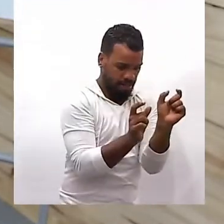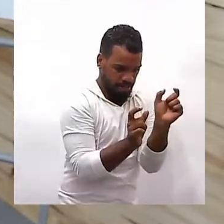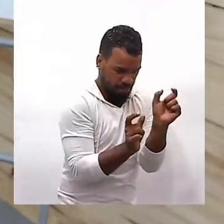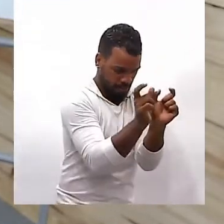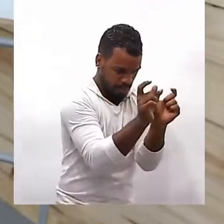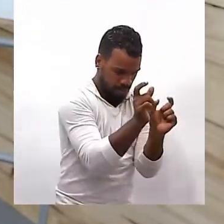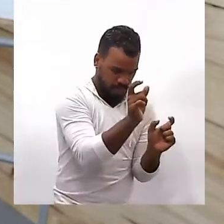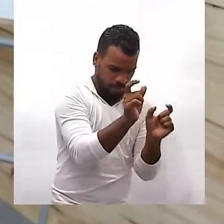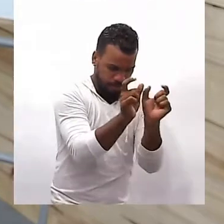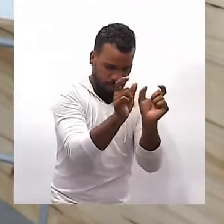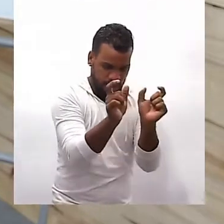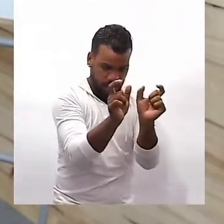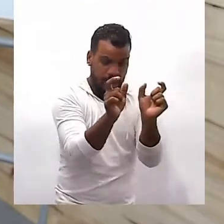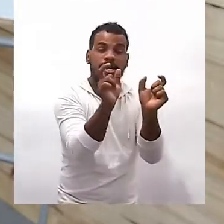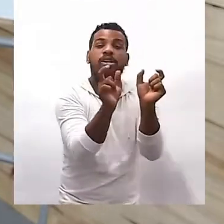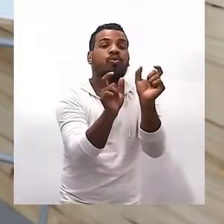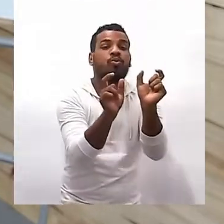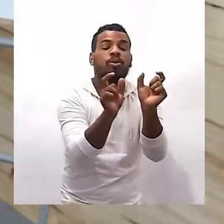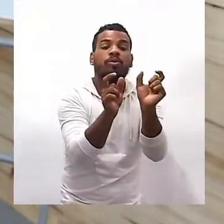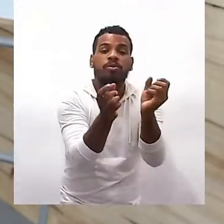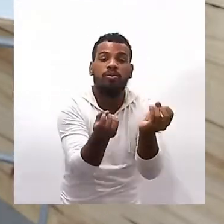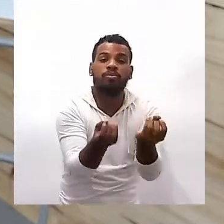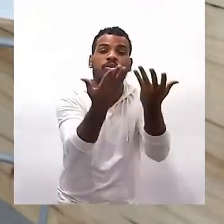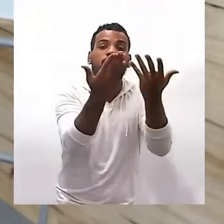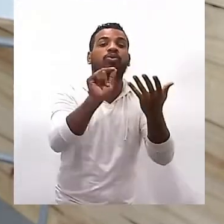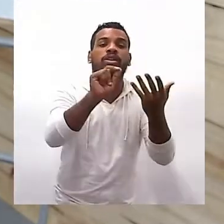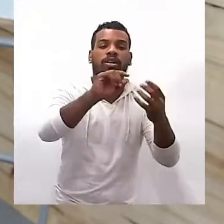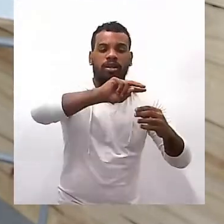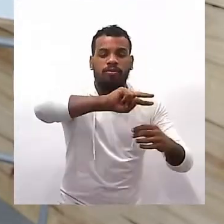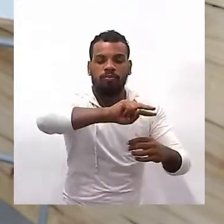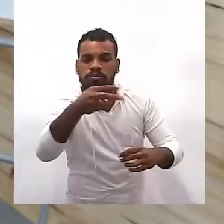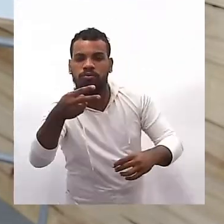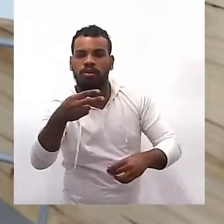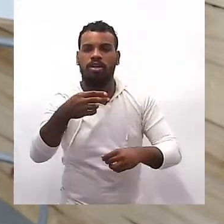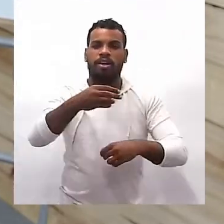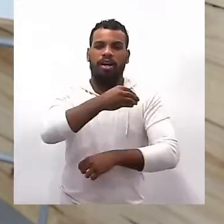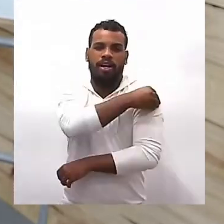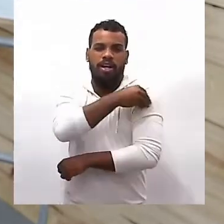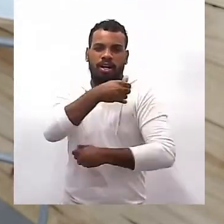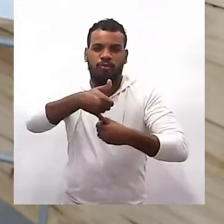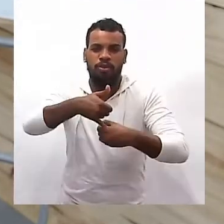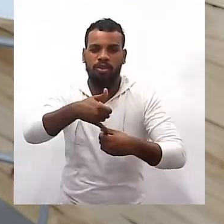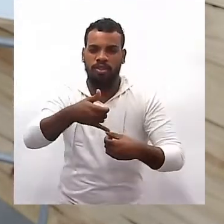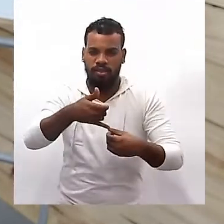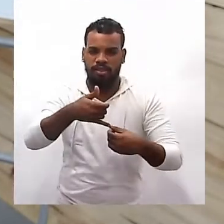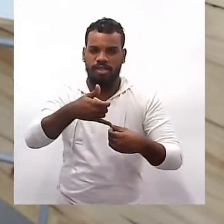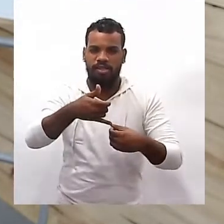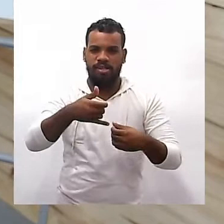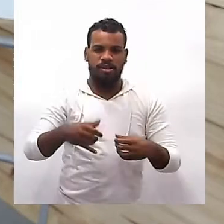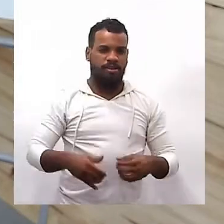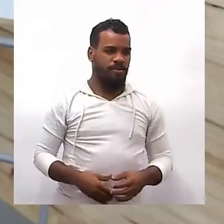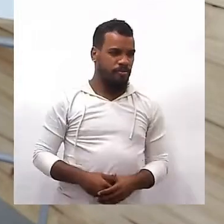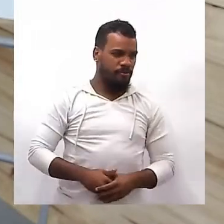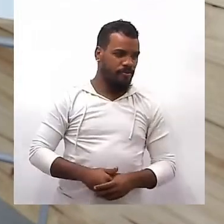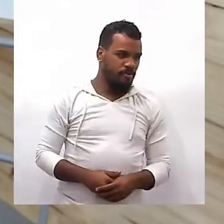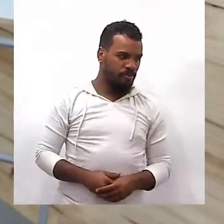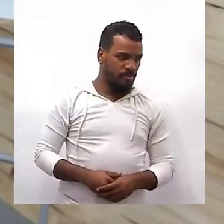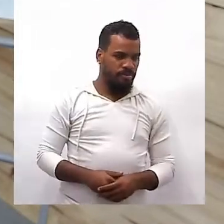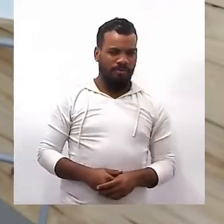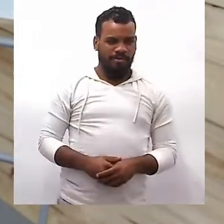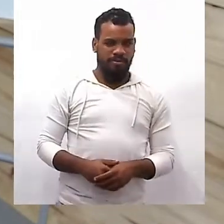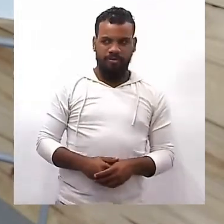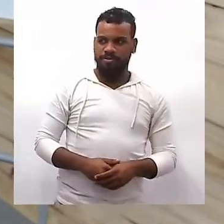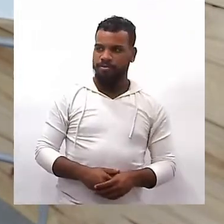aqui, eles vão ser transformados, ó, em etanol. Etanol aqui. Ó,